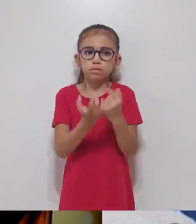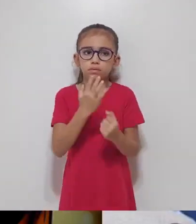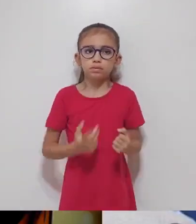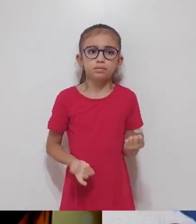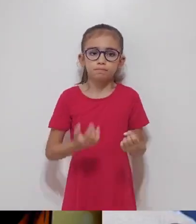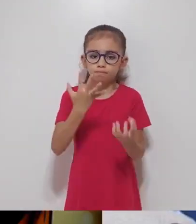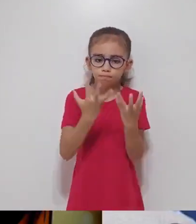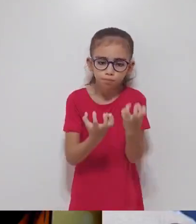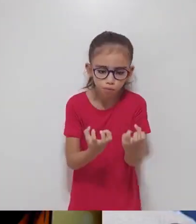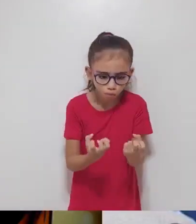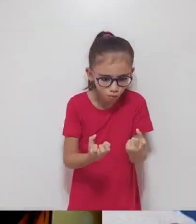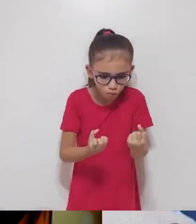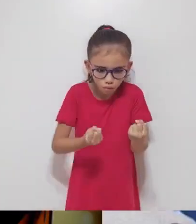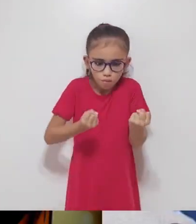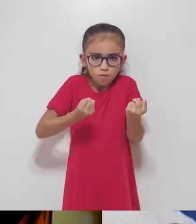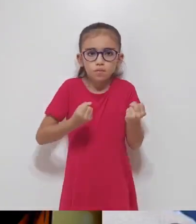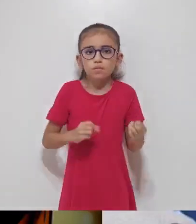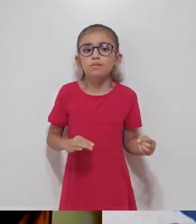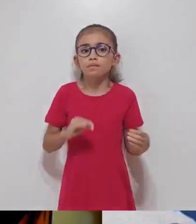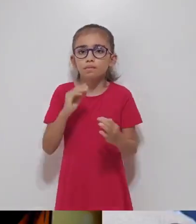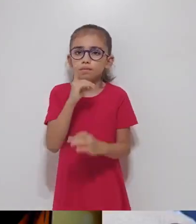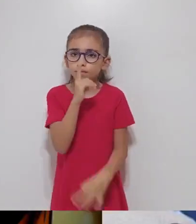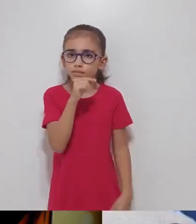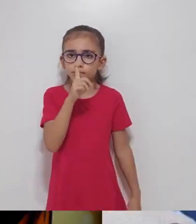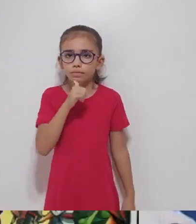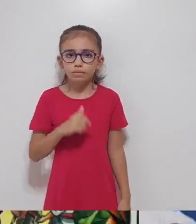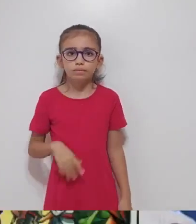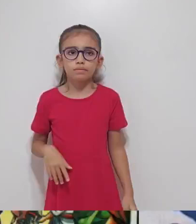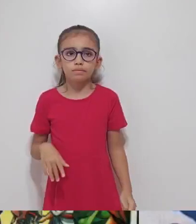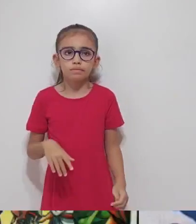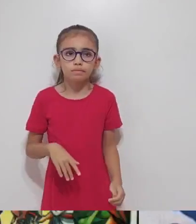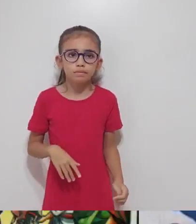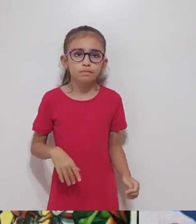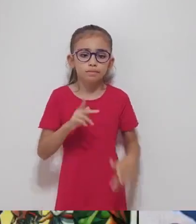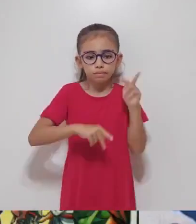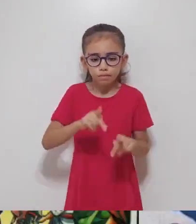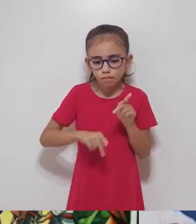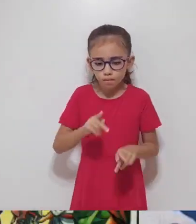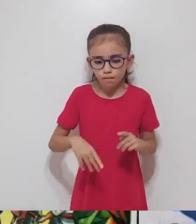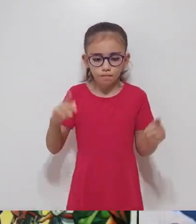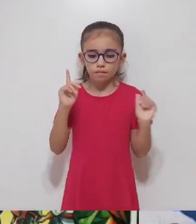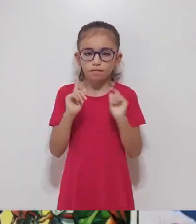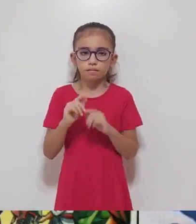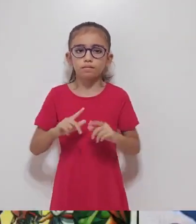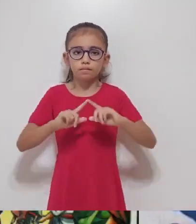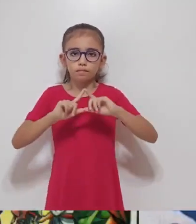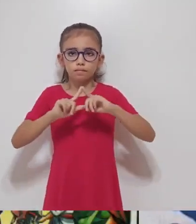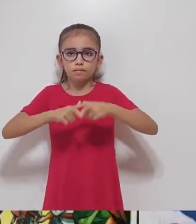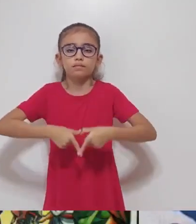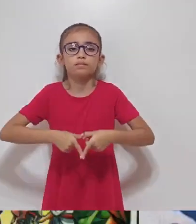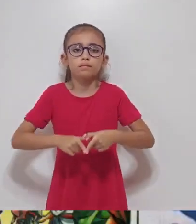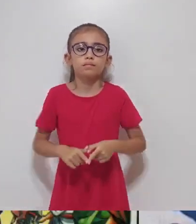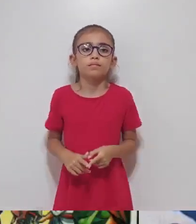água secou com o fogo. E os israelitas se ajoelharam,